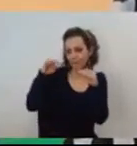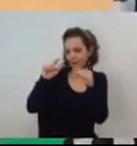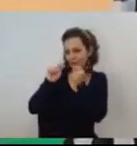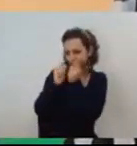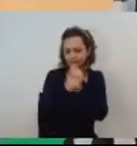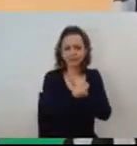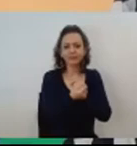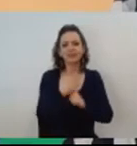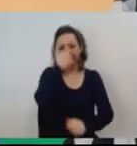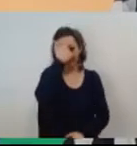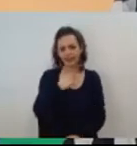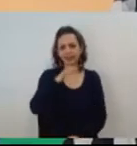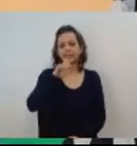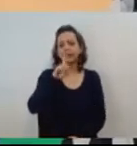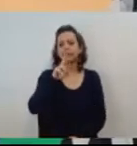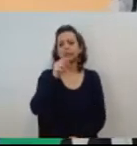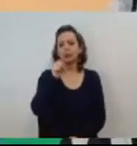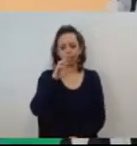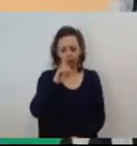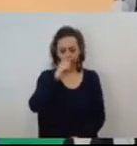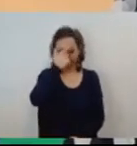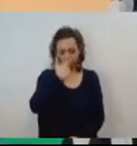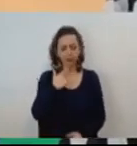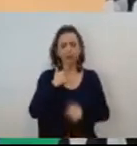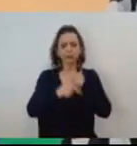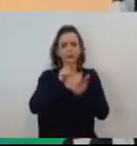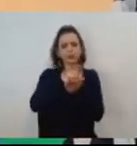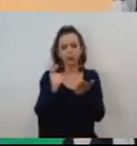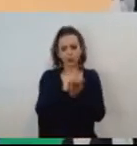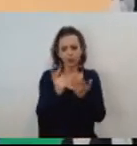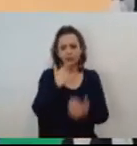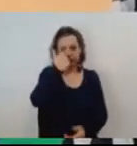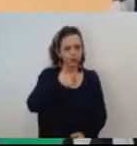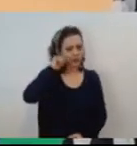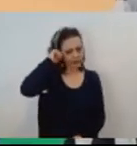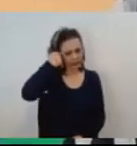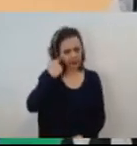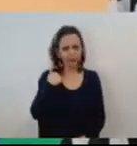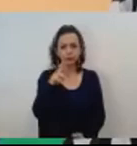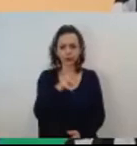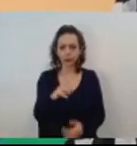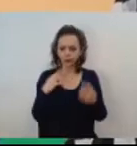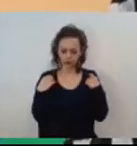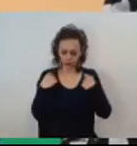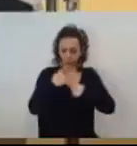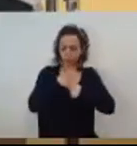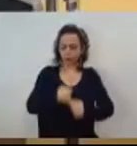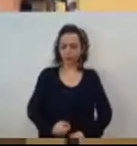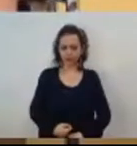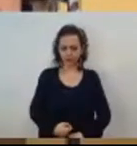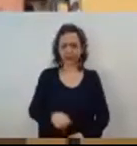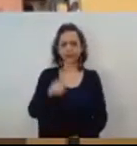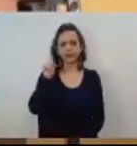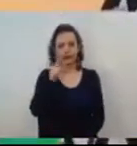eu sou negro Estou vestindo um terno azul-marinho parar de descrição e aliás muito